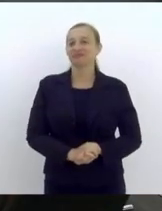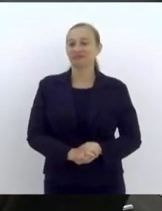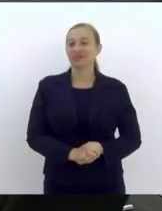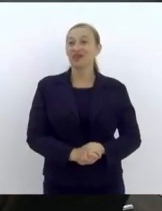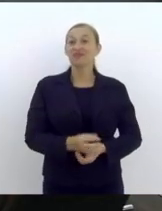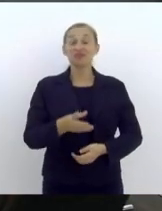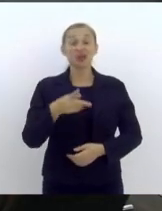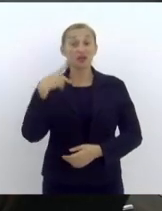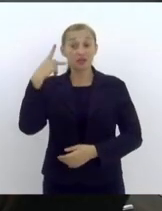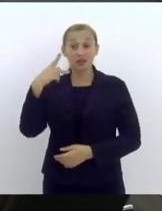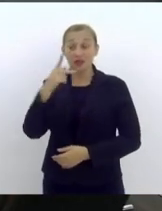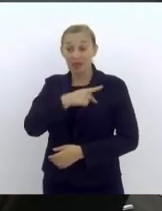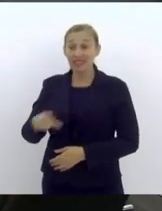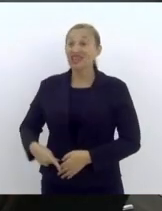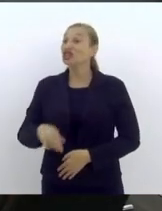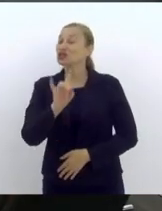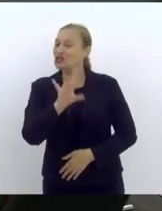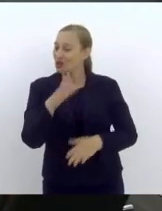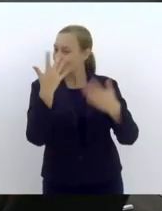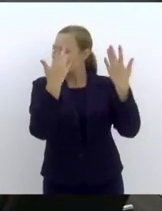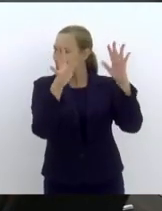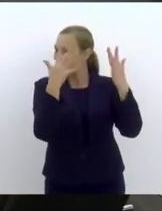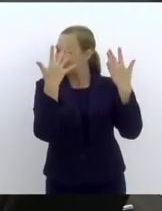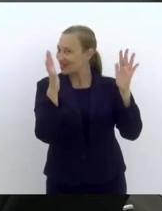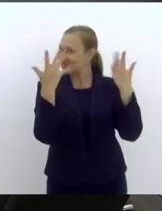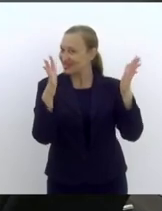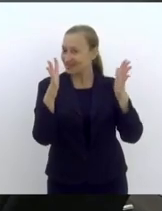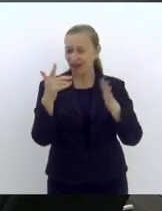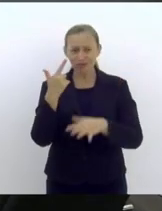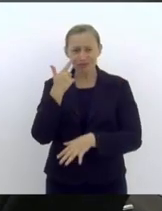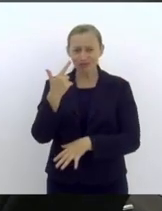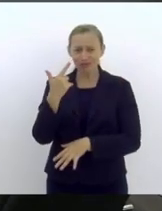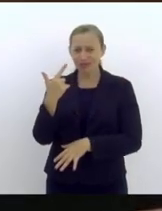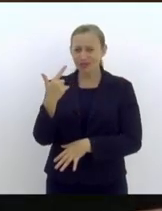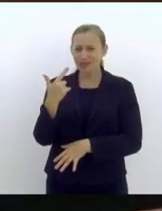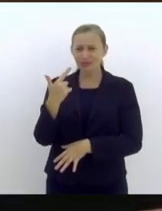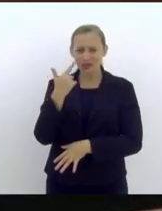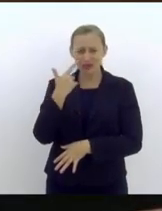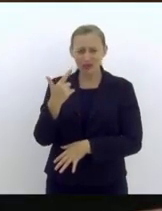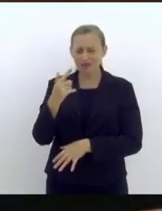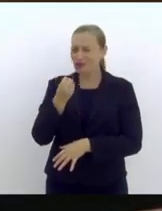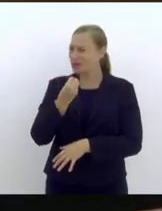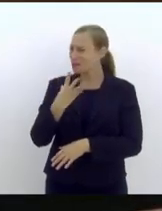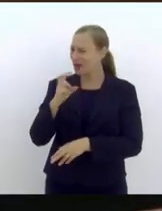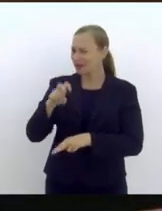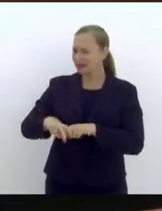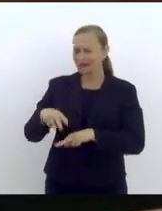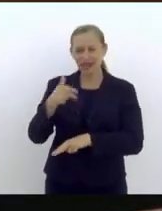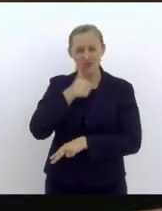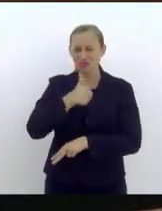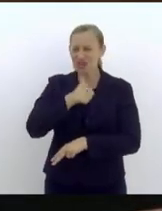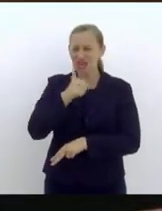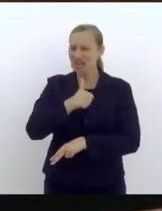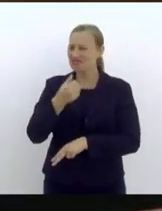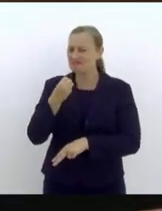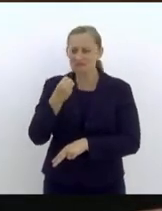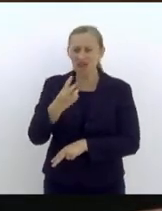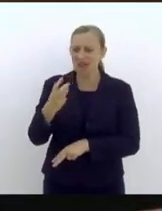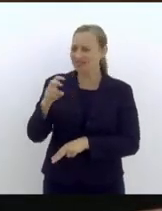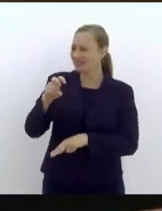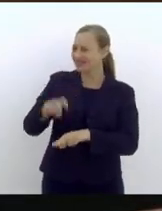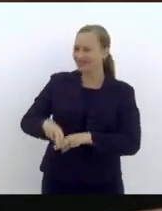presente só elogiar a senhora fica muito bem nessa presença de mulheres na verdade né Marquinho então não